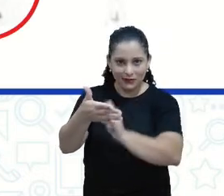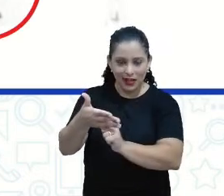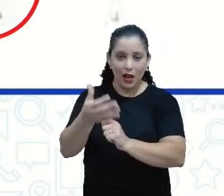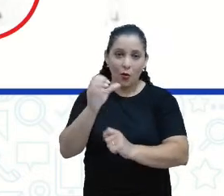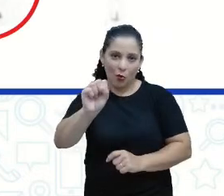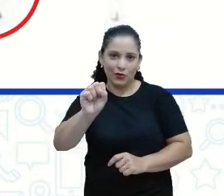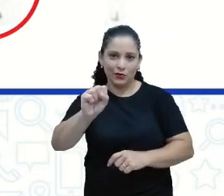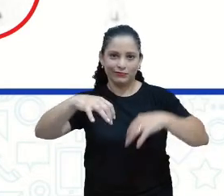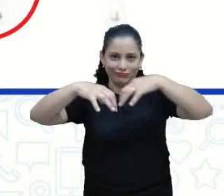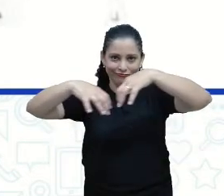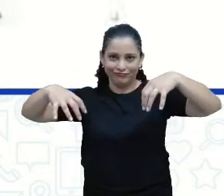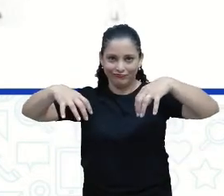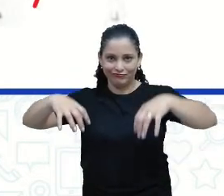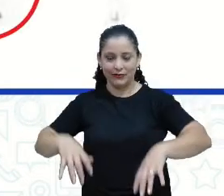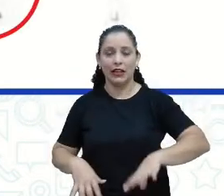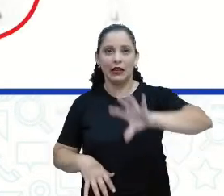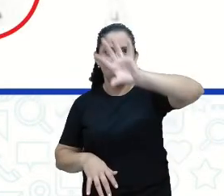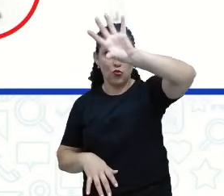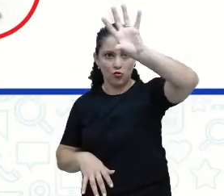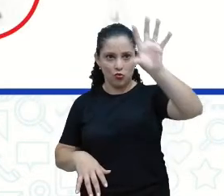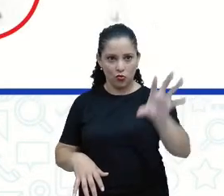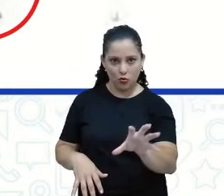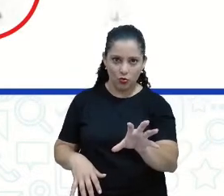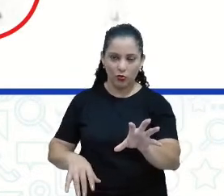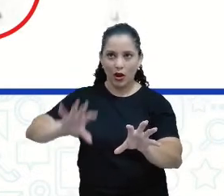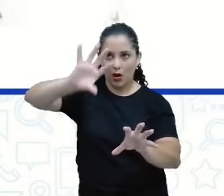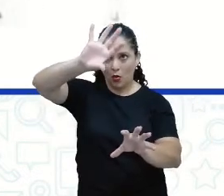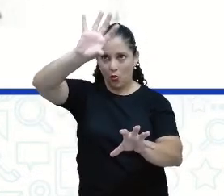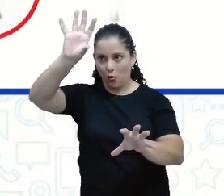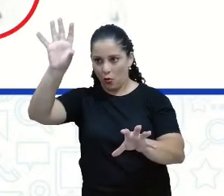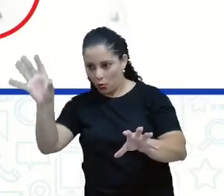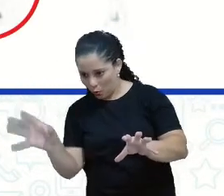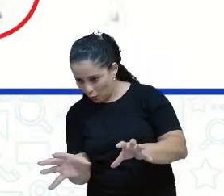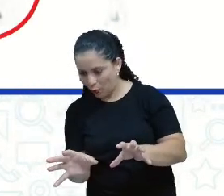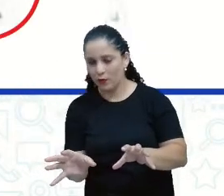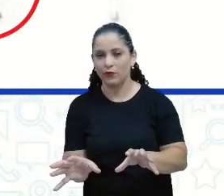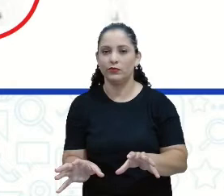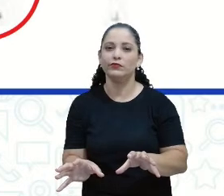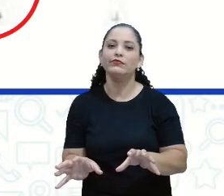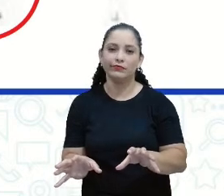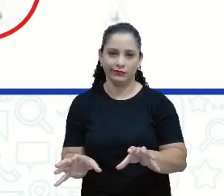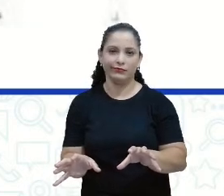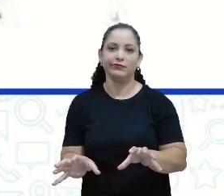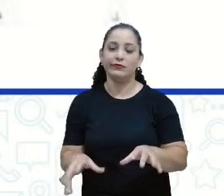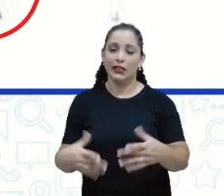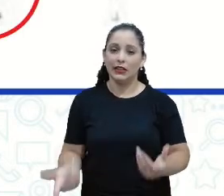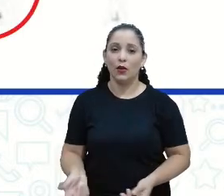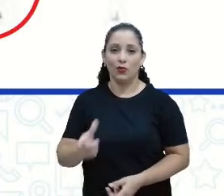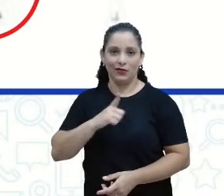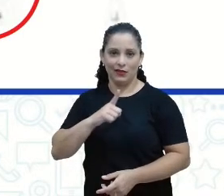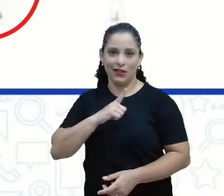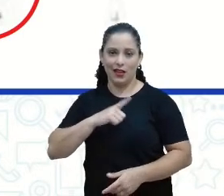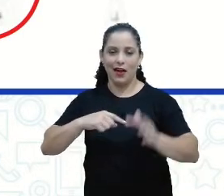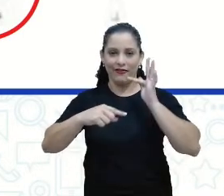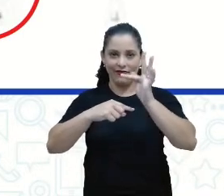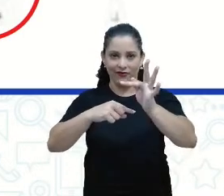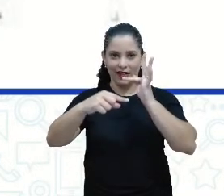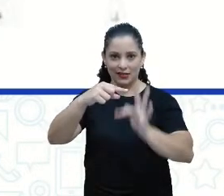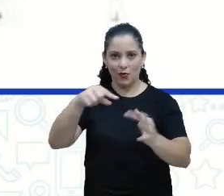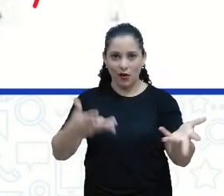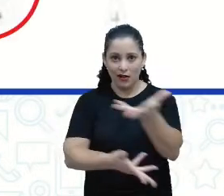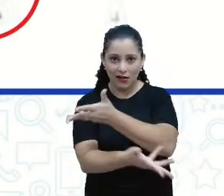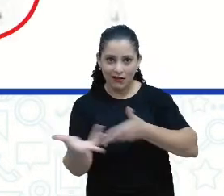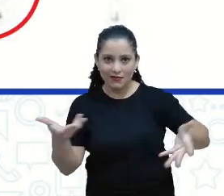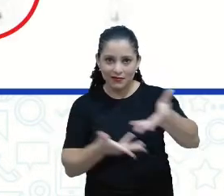pedacinhos aí, certo? Então, se eu pinto 8 em um total de 16, eu vou ter a fração referente a